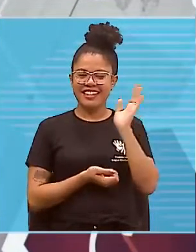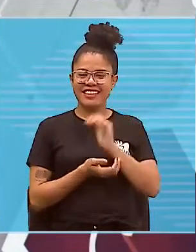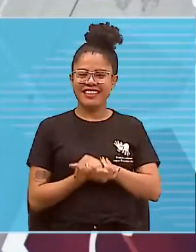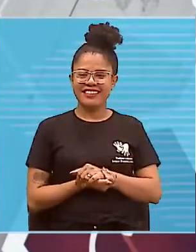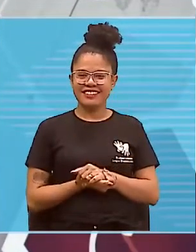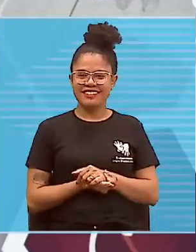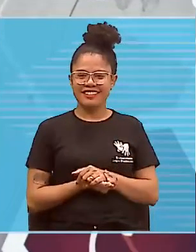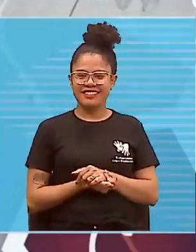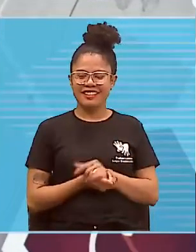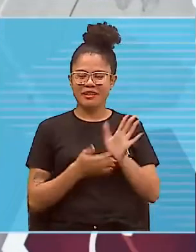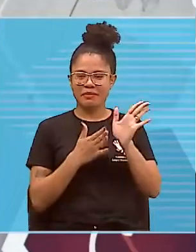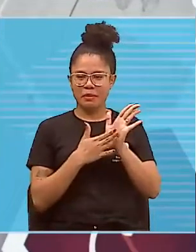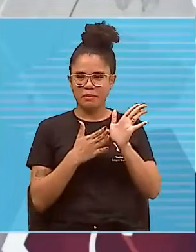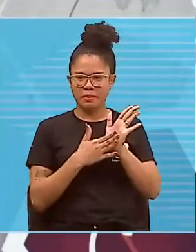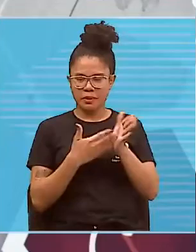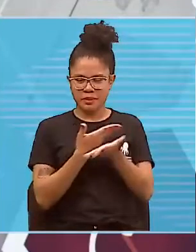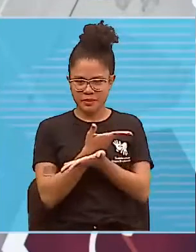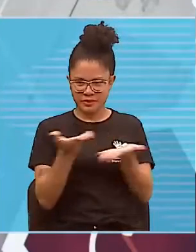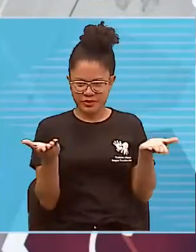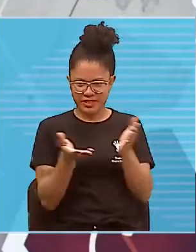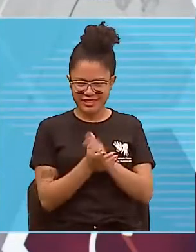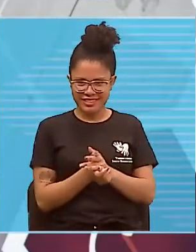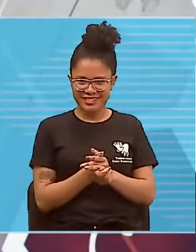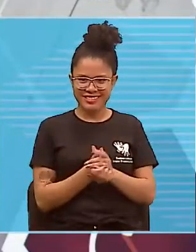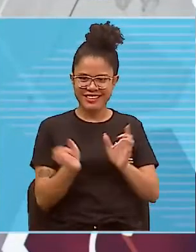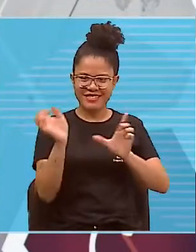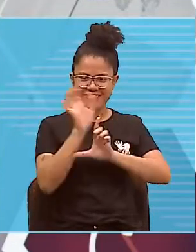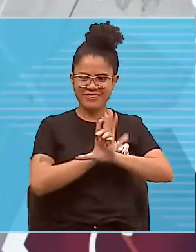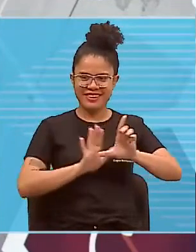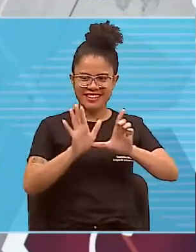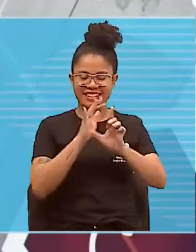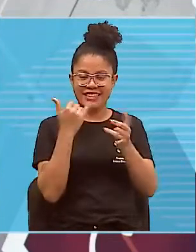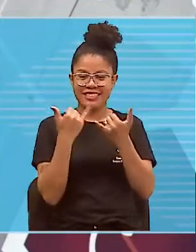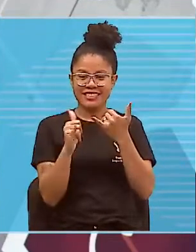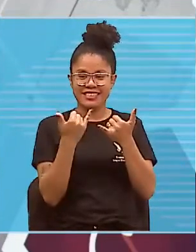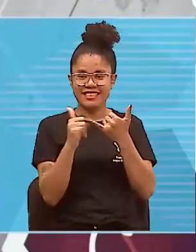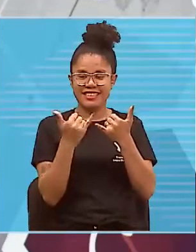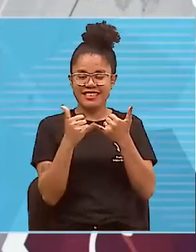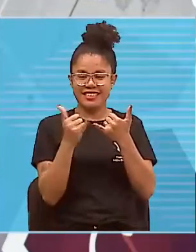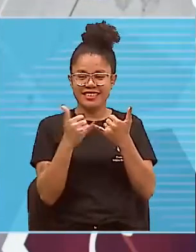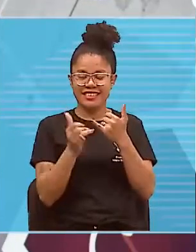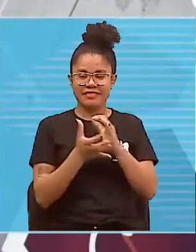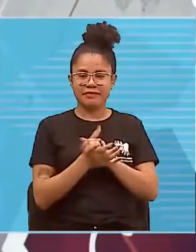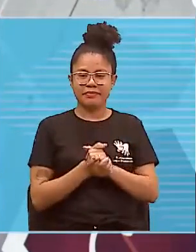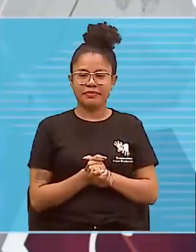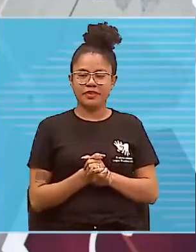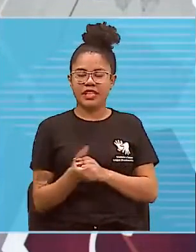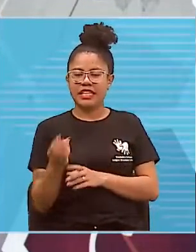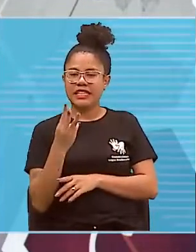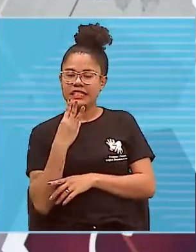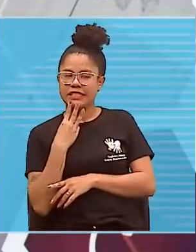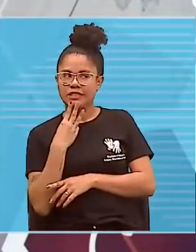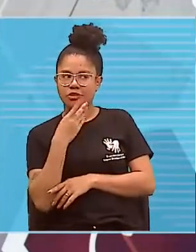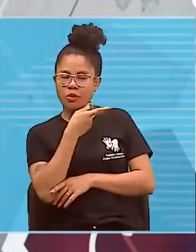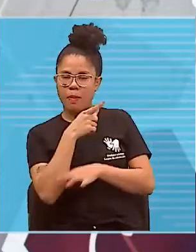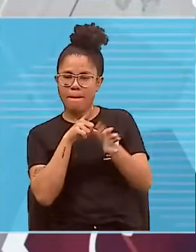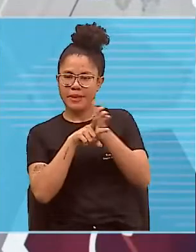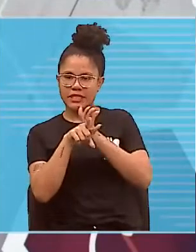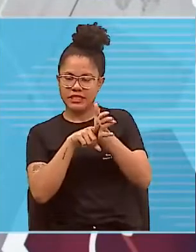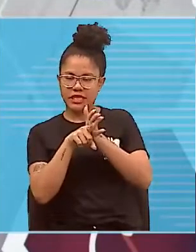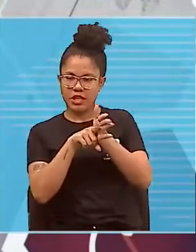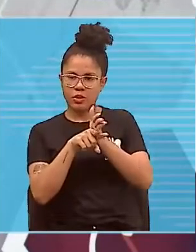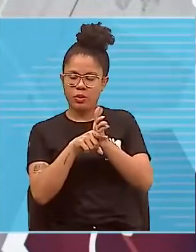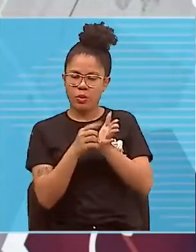modelo aqui que você tá observando na tela é semelhante ao modelo que Newton propôs tá